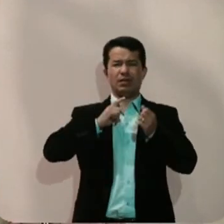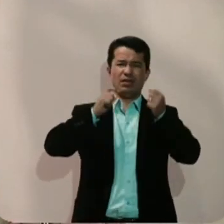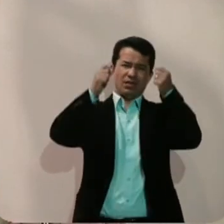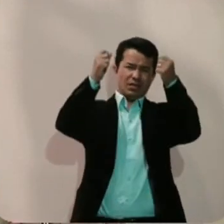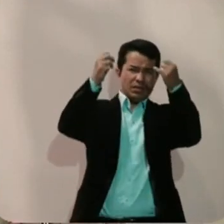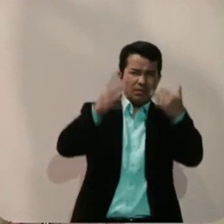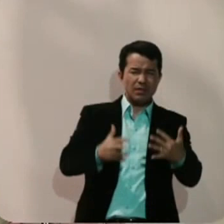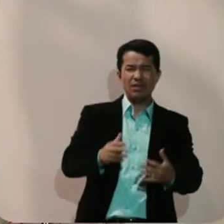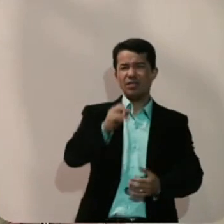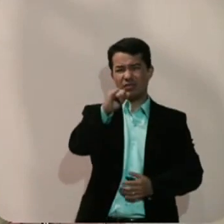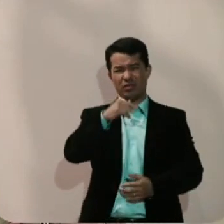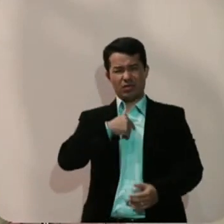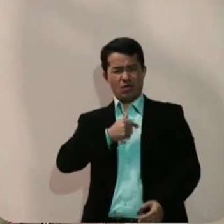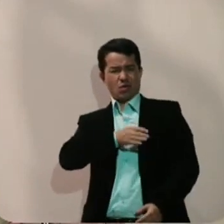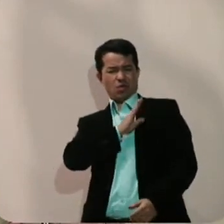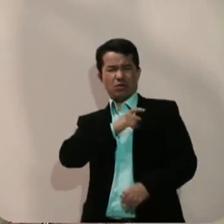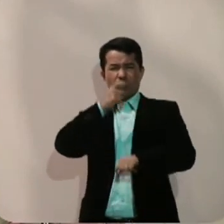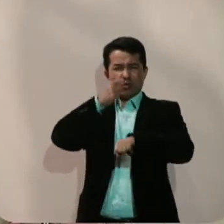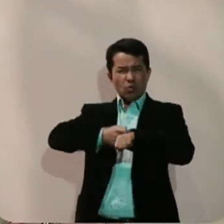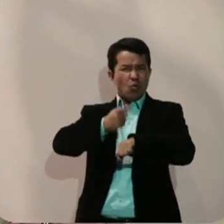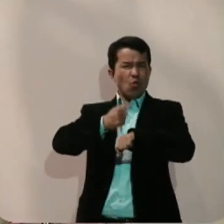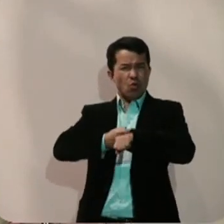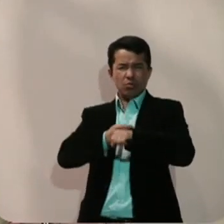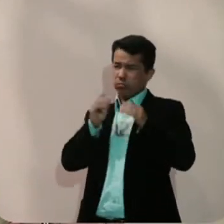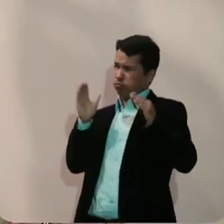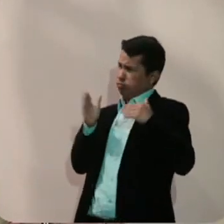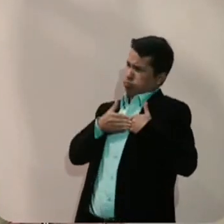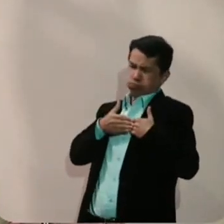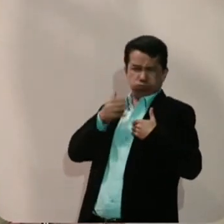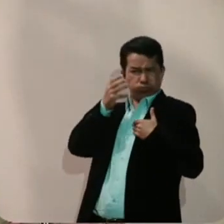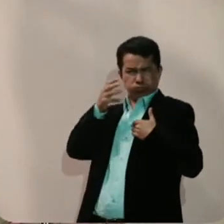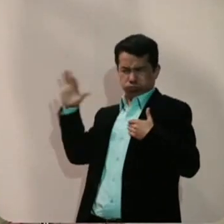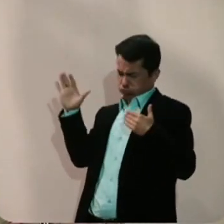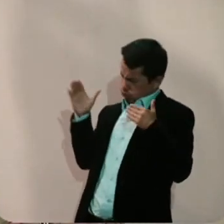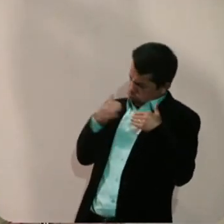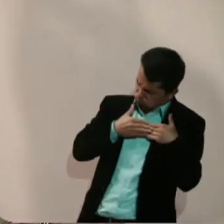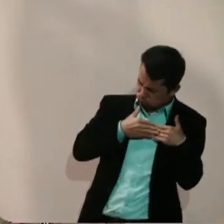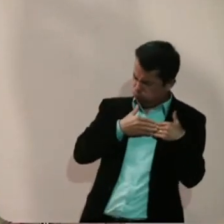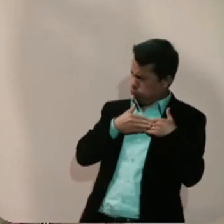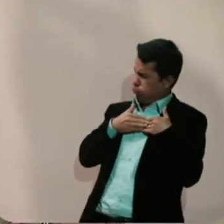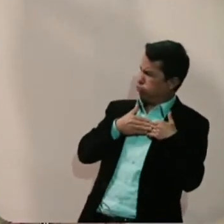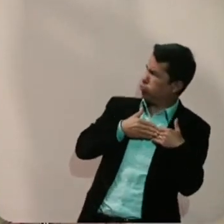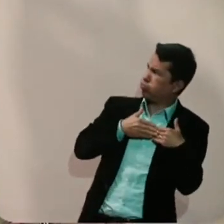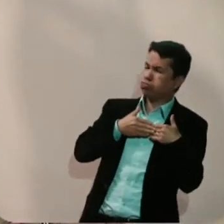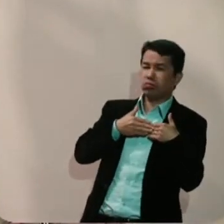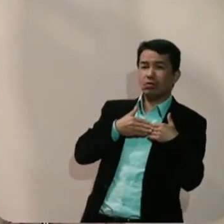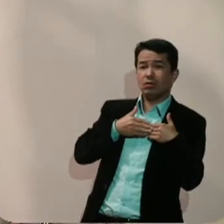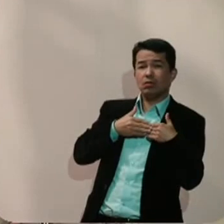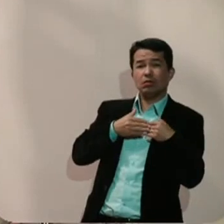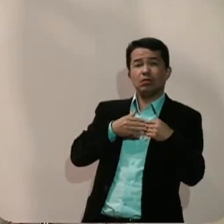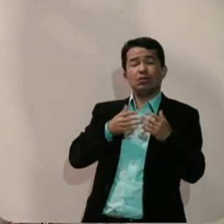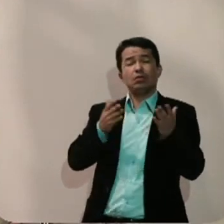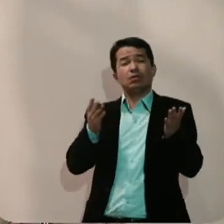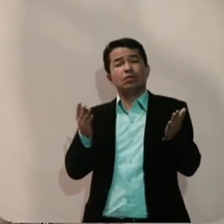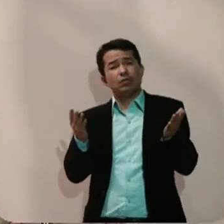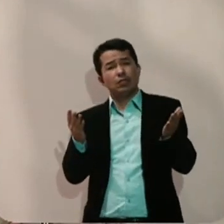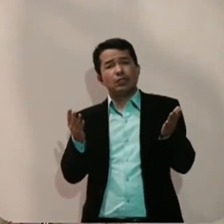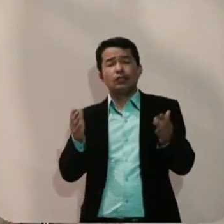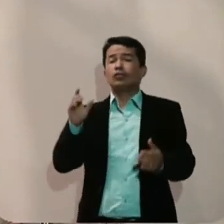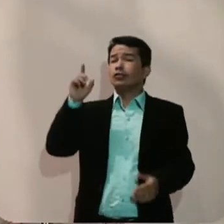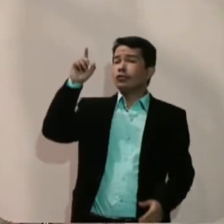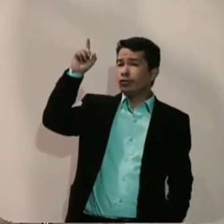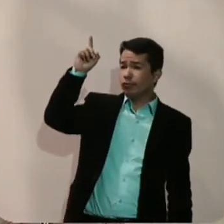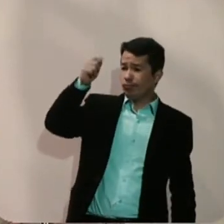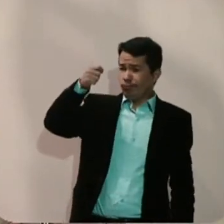ser o rigor do juízo de Deus, se quando no passado eles não ouviam um profeta, Deus agia